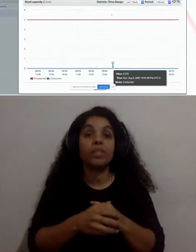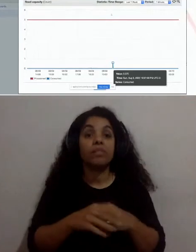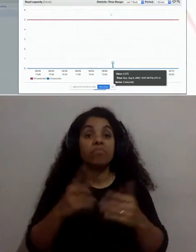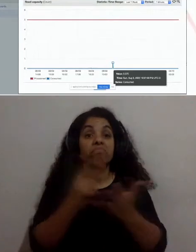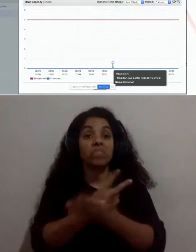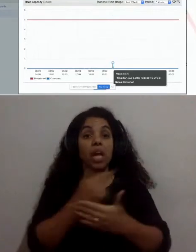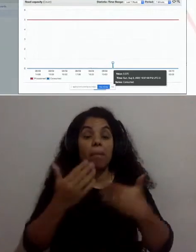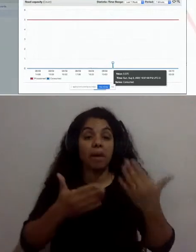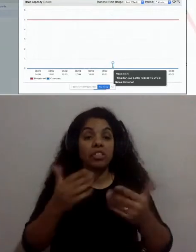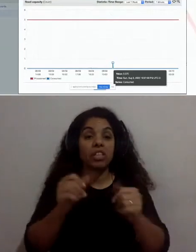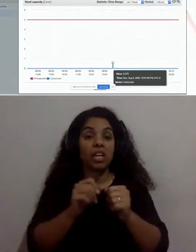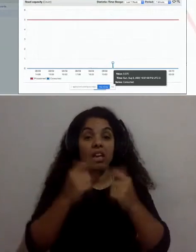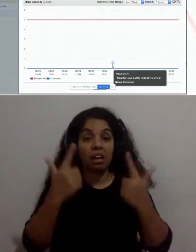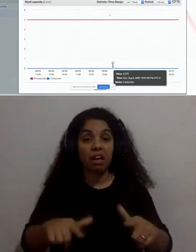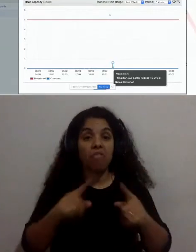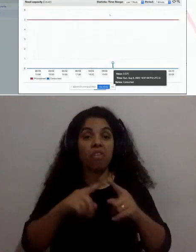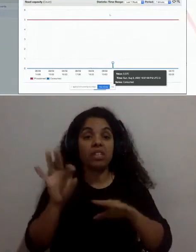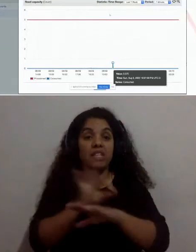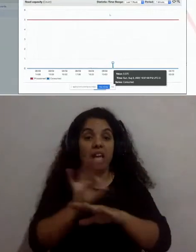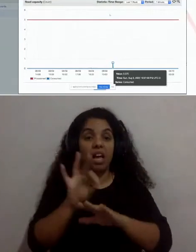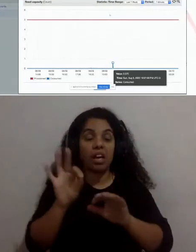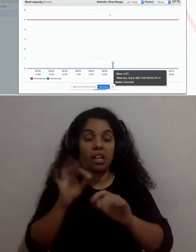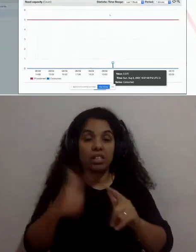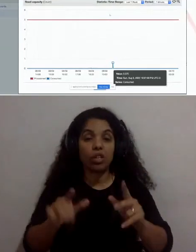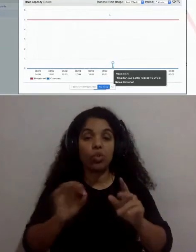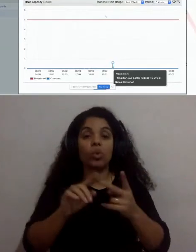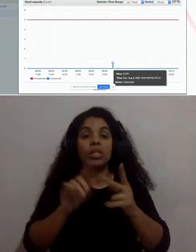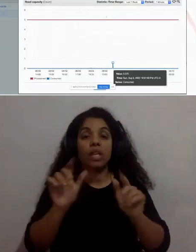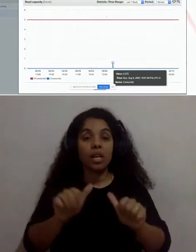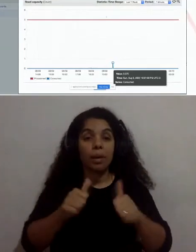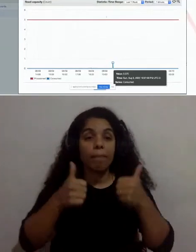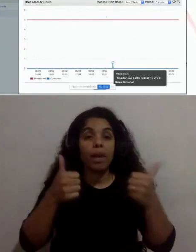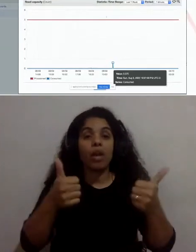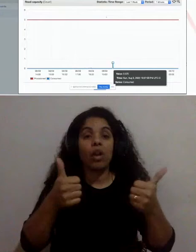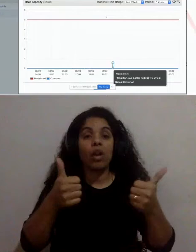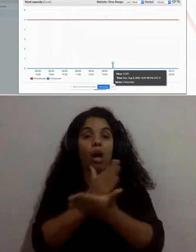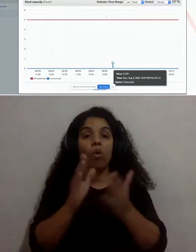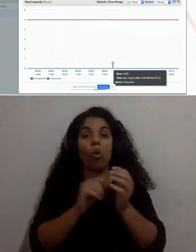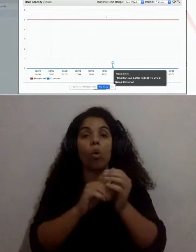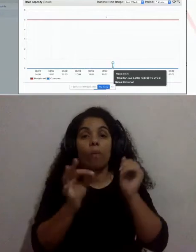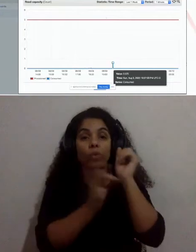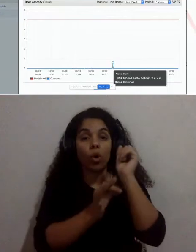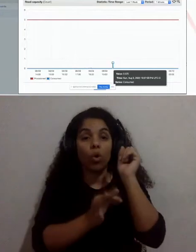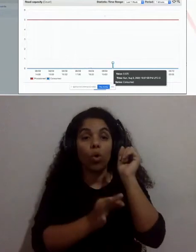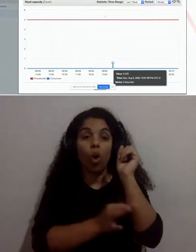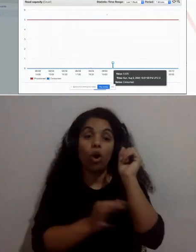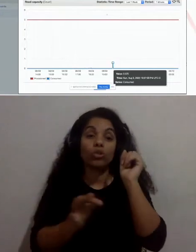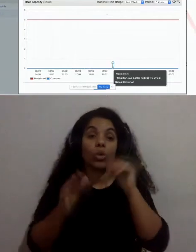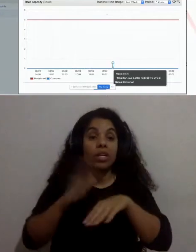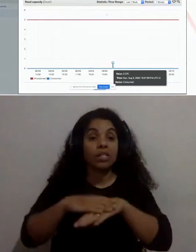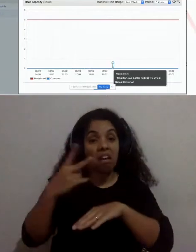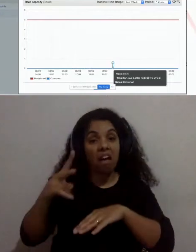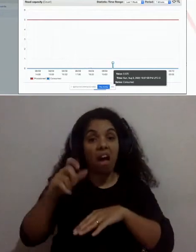tem que refazer essa arquitetura, de repente tem que melhorar algum código, e isso é com o arquiteto, tá,